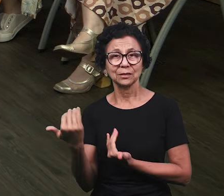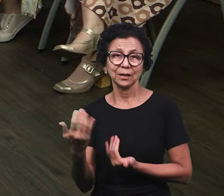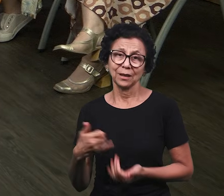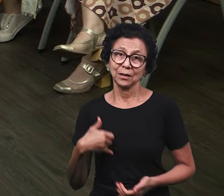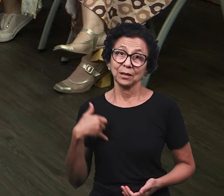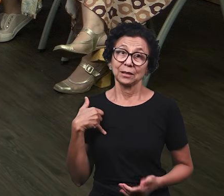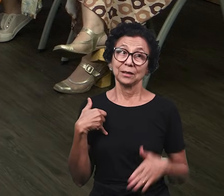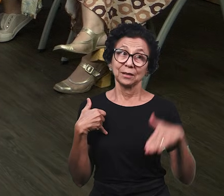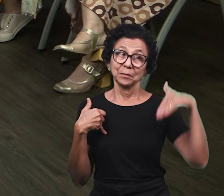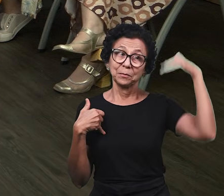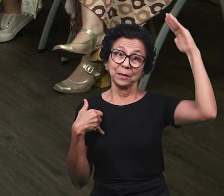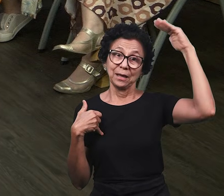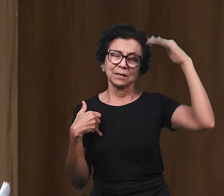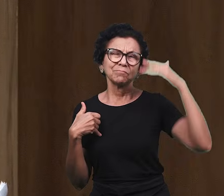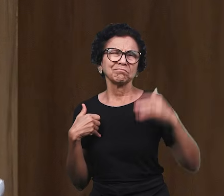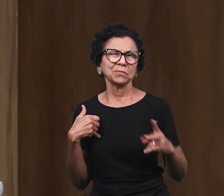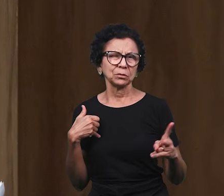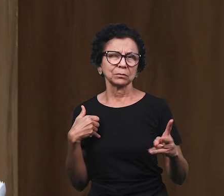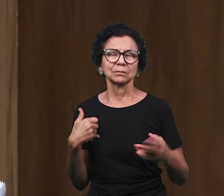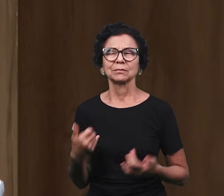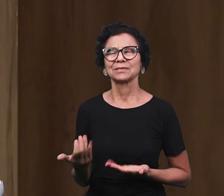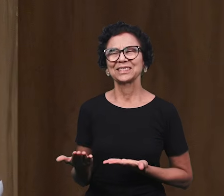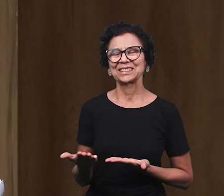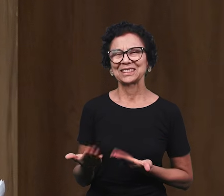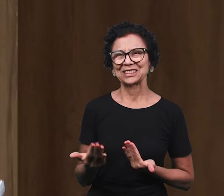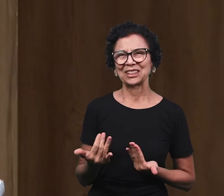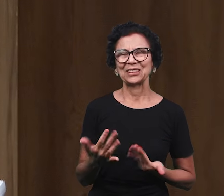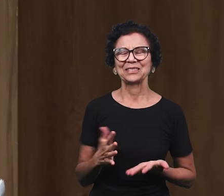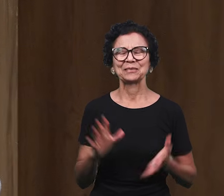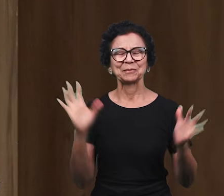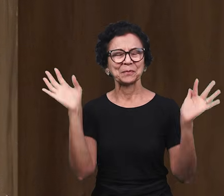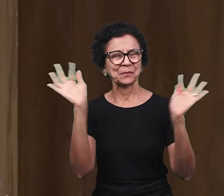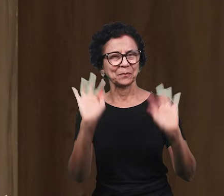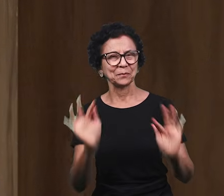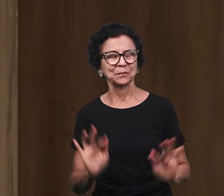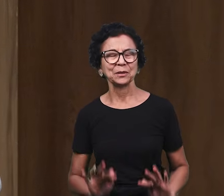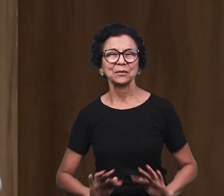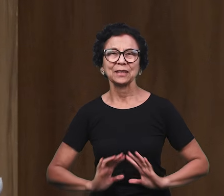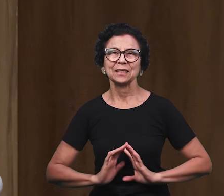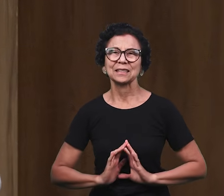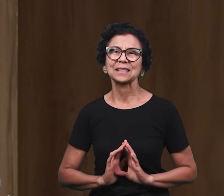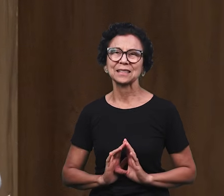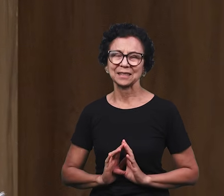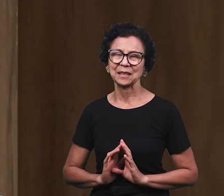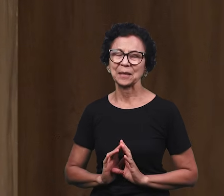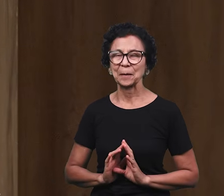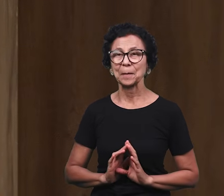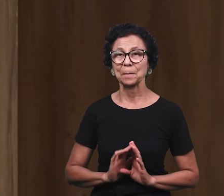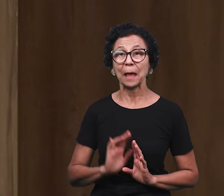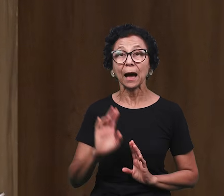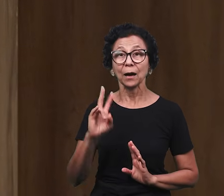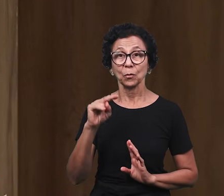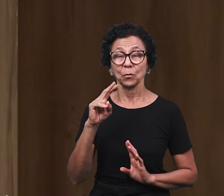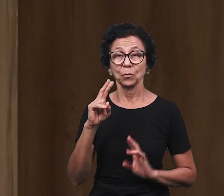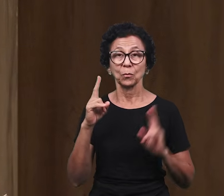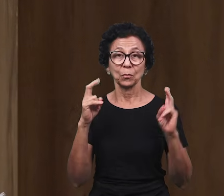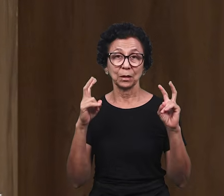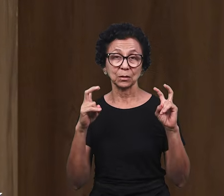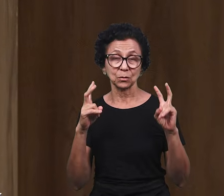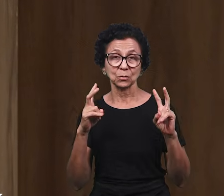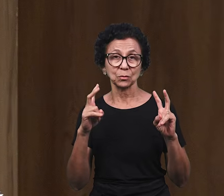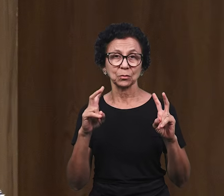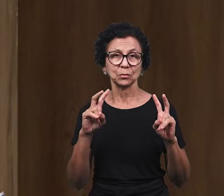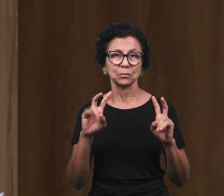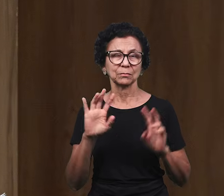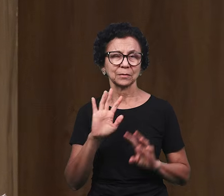certa idade, mas somos jovens. Feliz em participar deste assunto que vamos revelar daqui a pouco para todos que